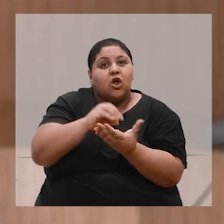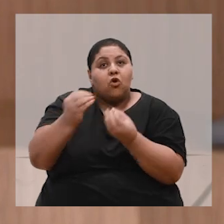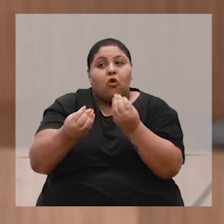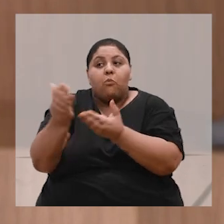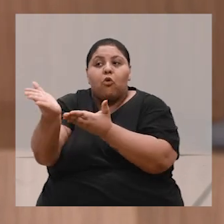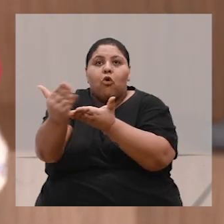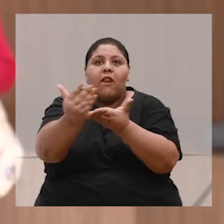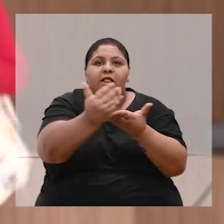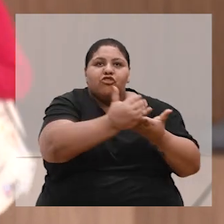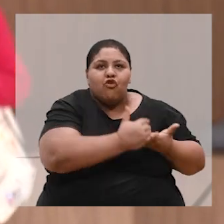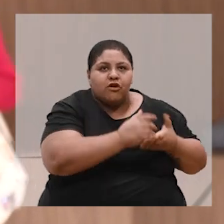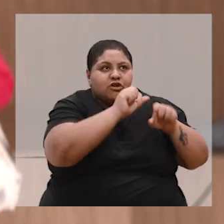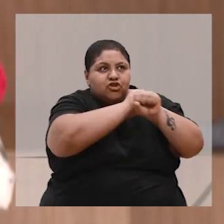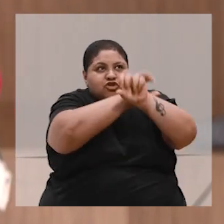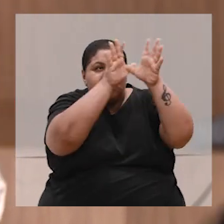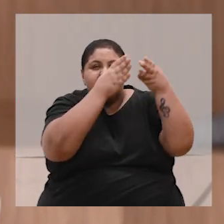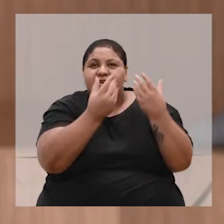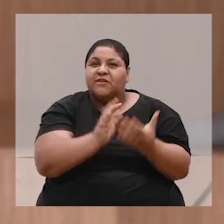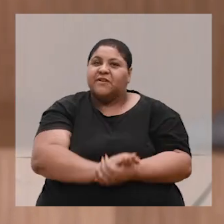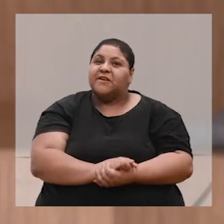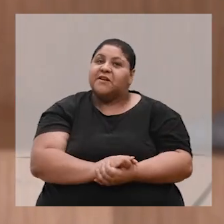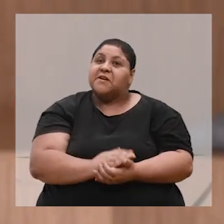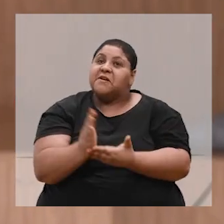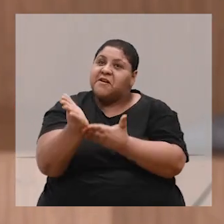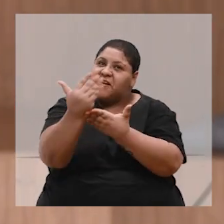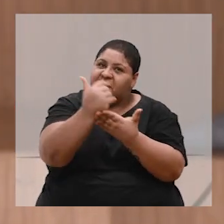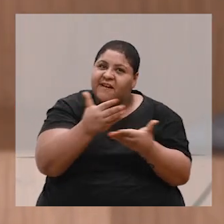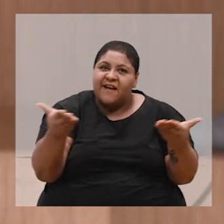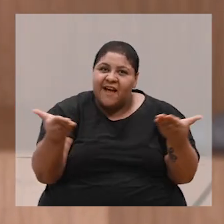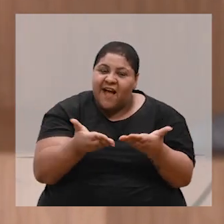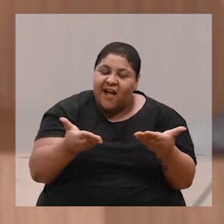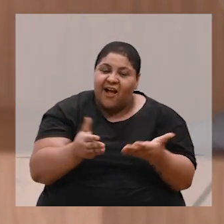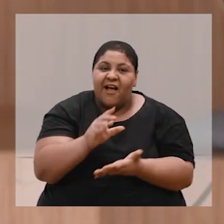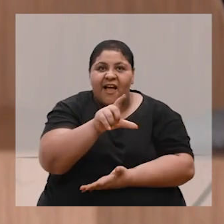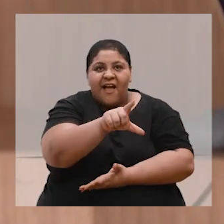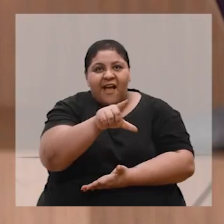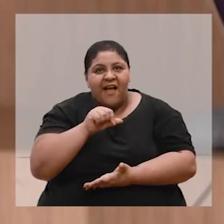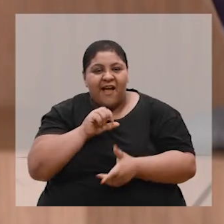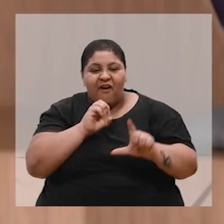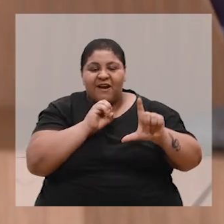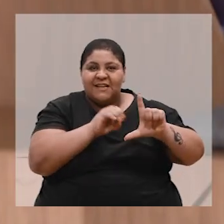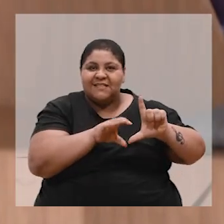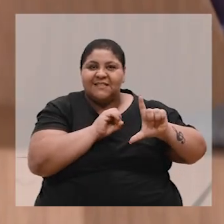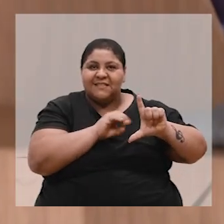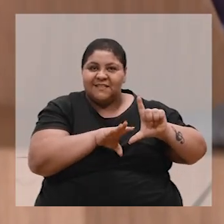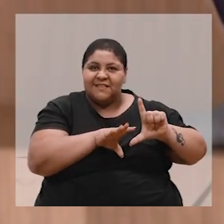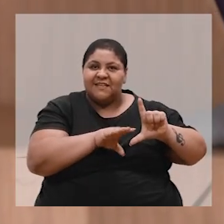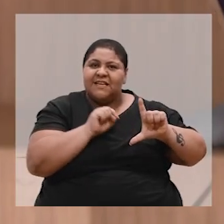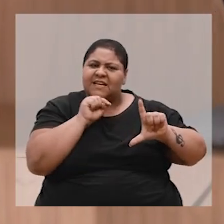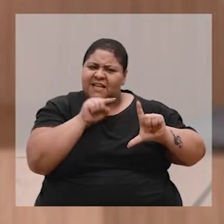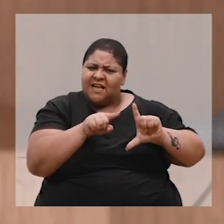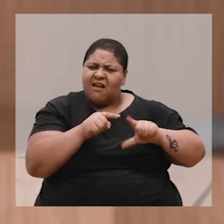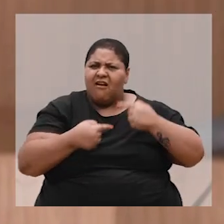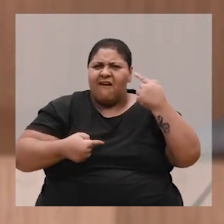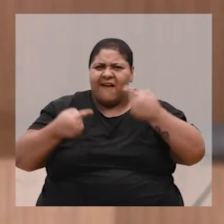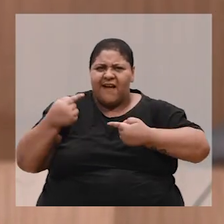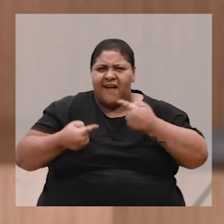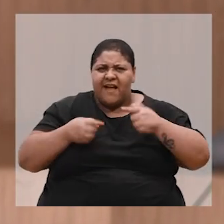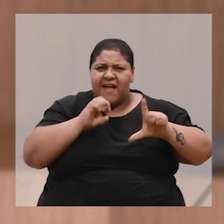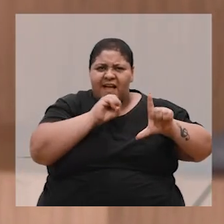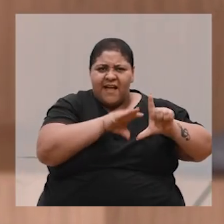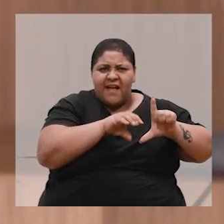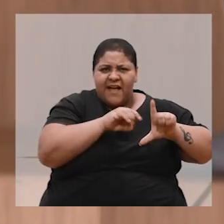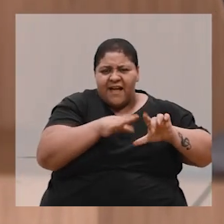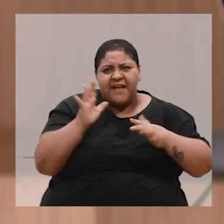como coletor de manhã. Com coletor, e aí agora escolheu a licenciatura. E essas discussões